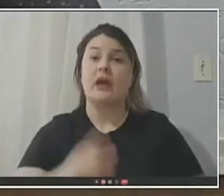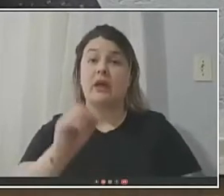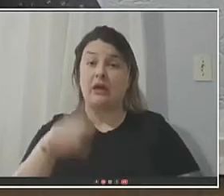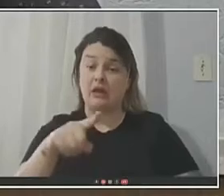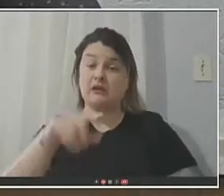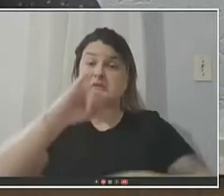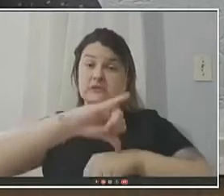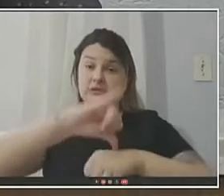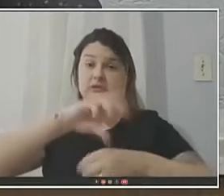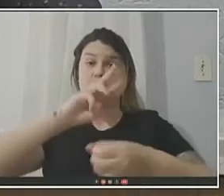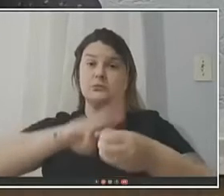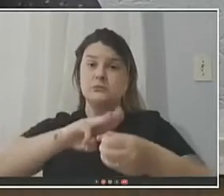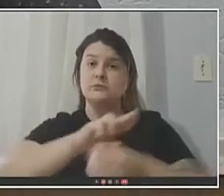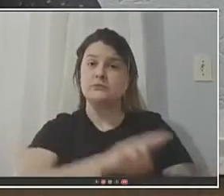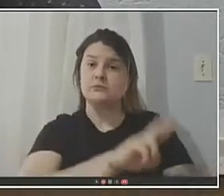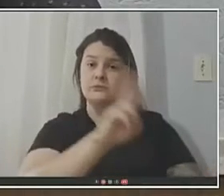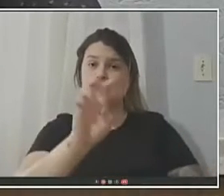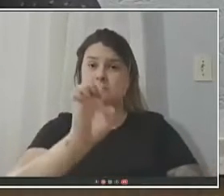Paraná.